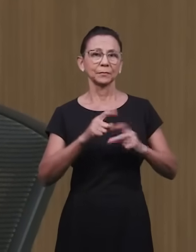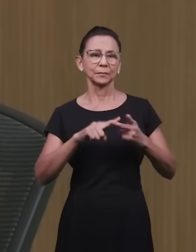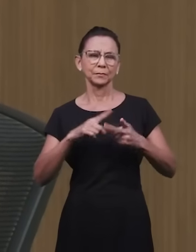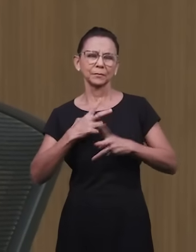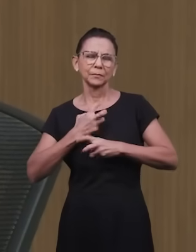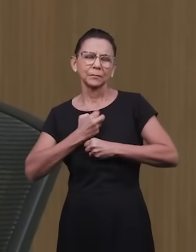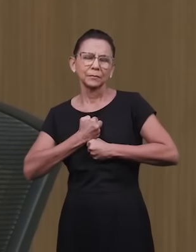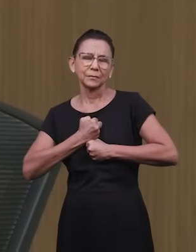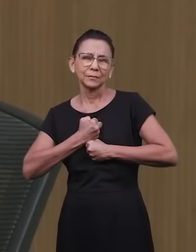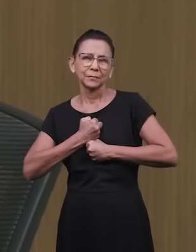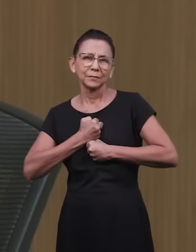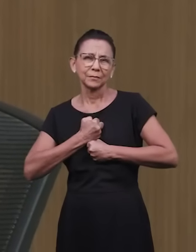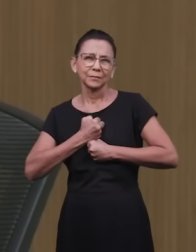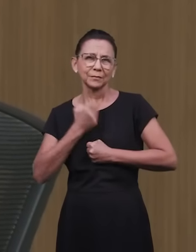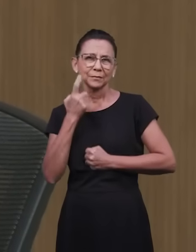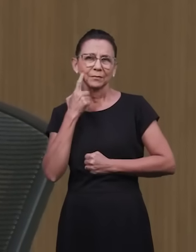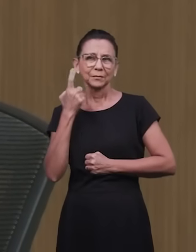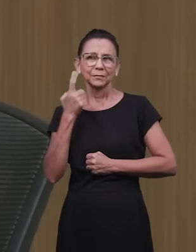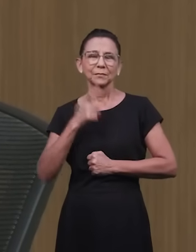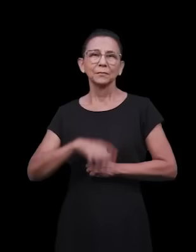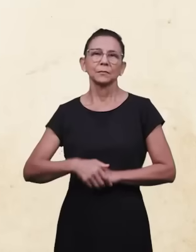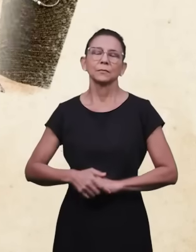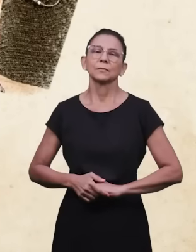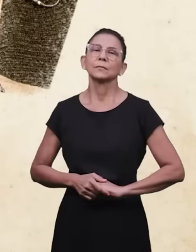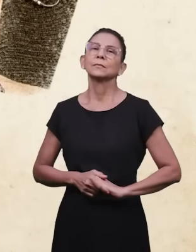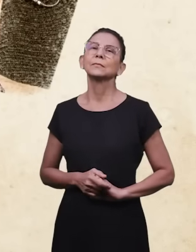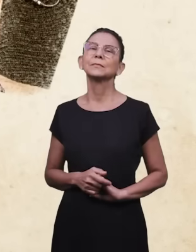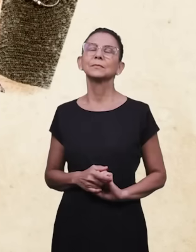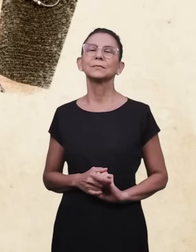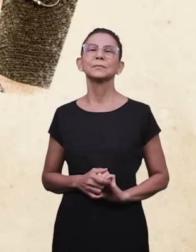diferença entre ansiedade e angústia. Vamos assistir?